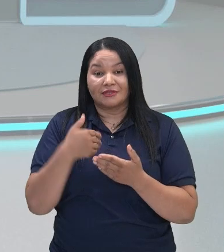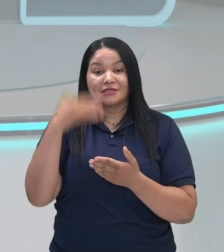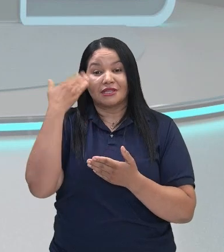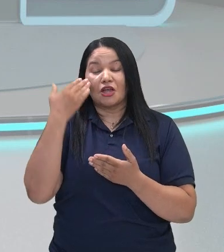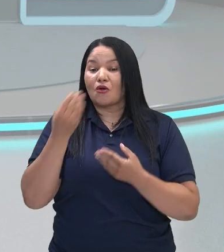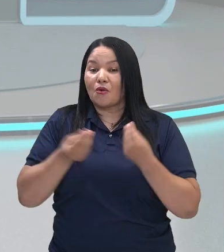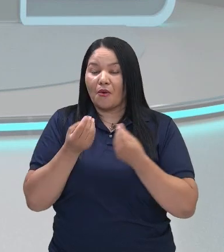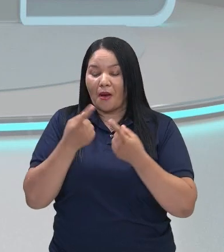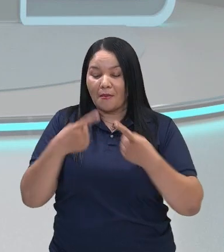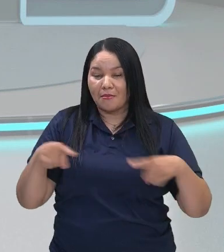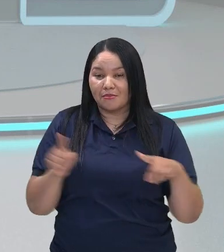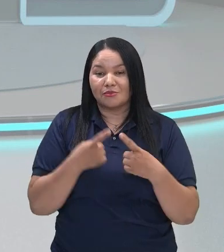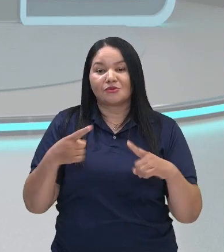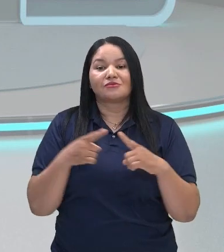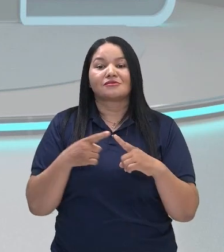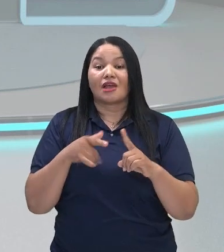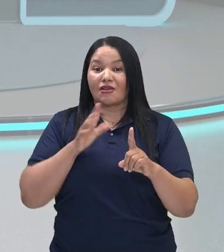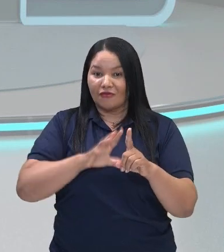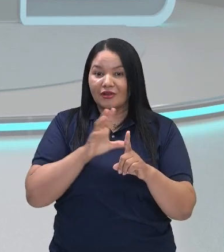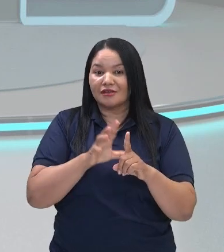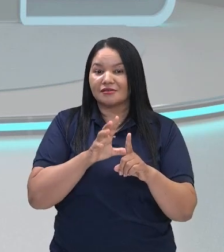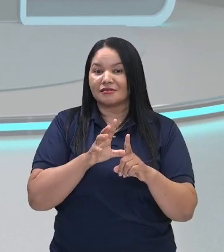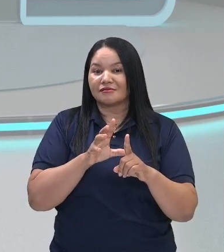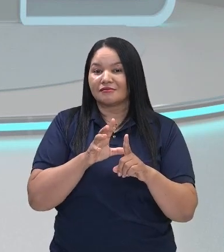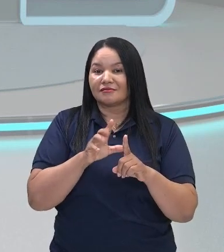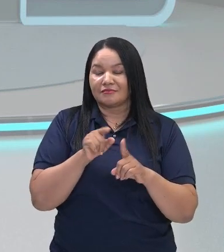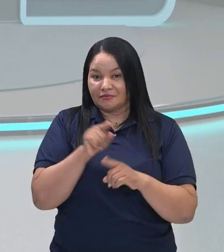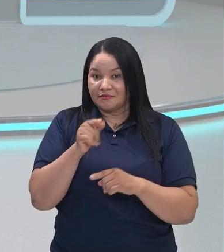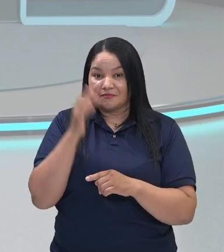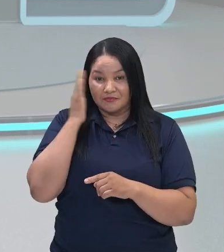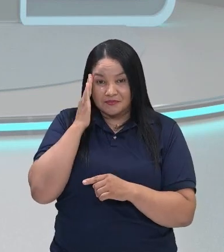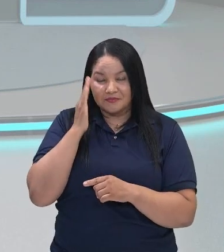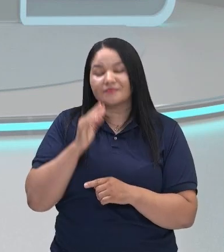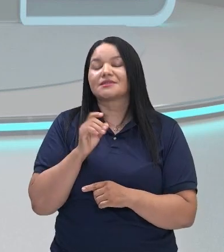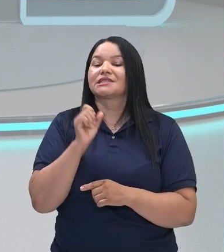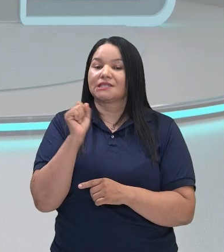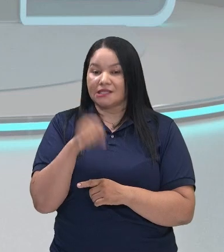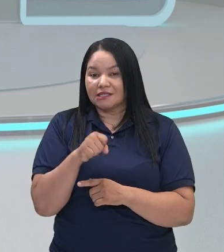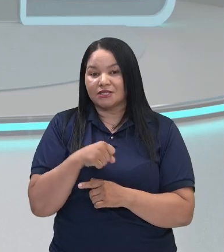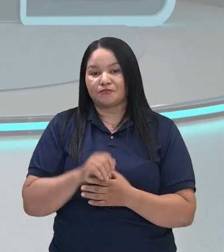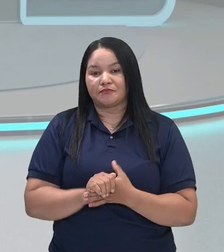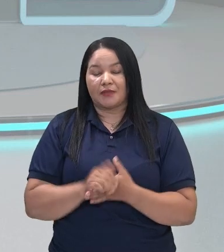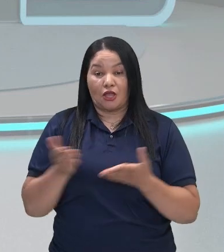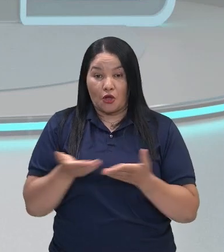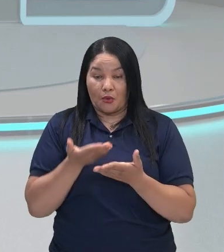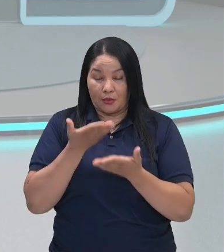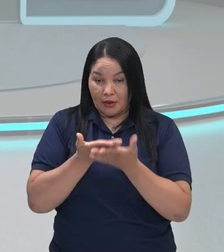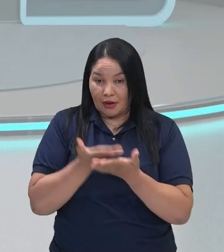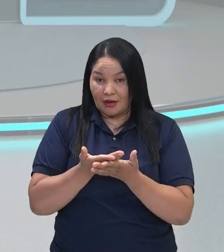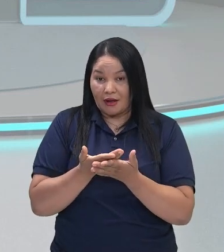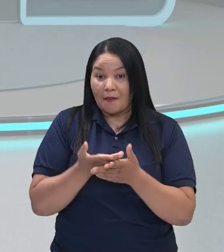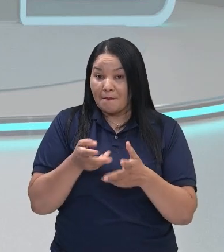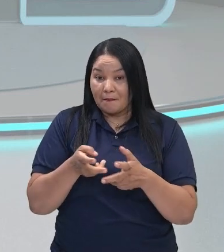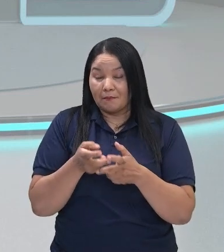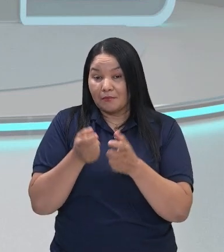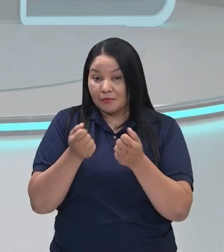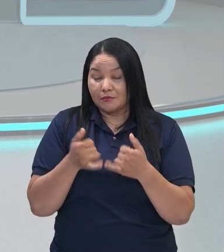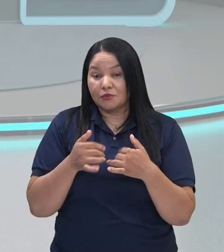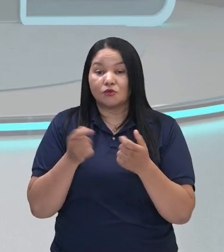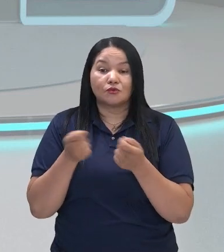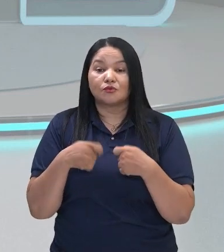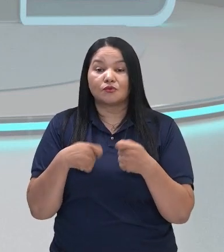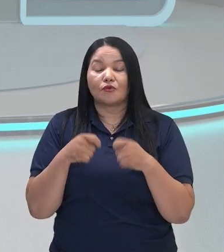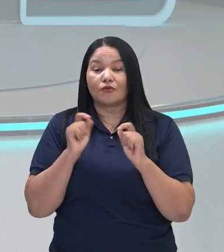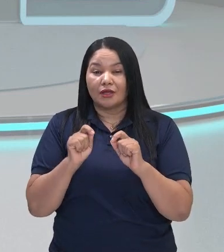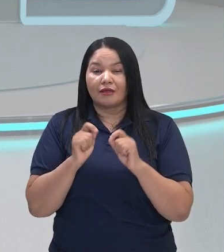a música ela tem essa influência? Exato. Aqui na nossa aula foi possível a gente compreender um